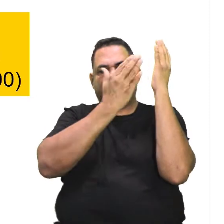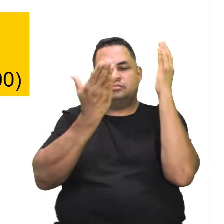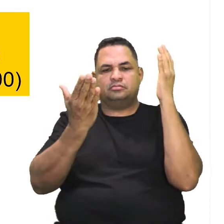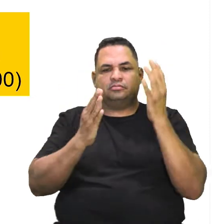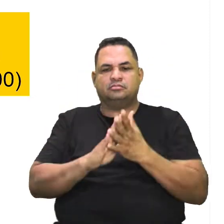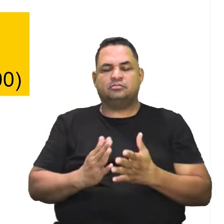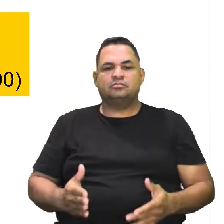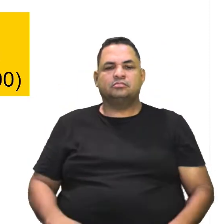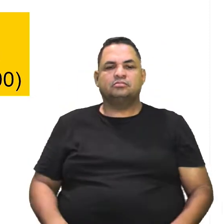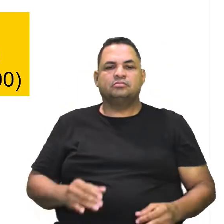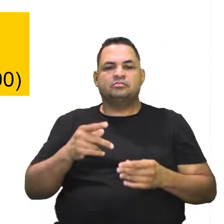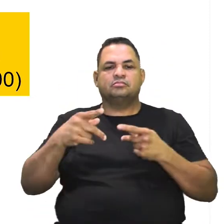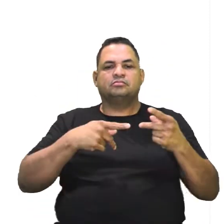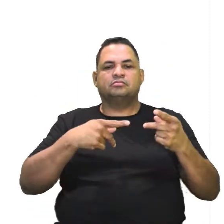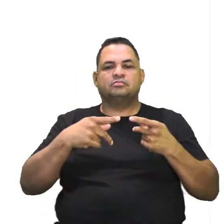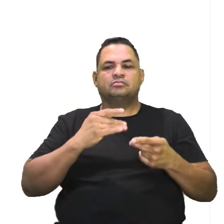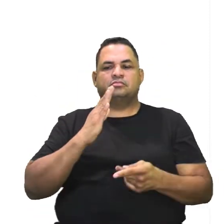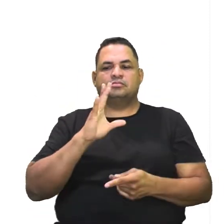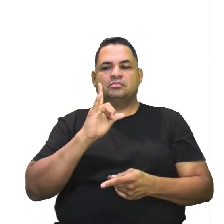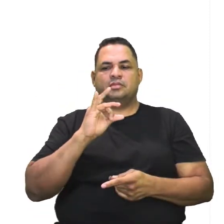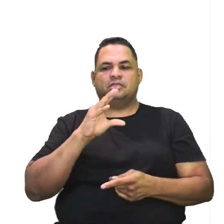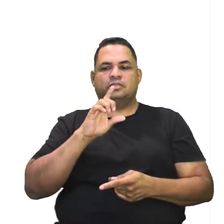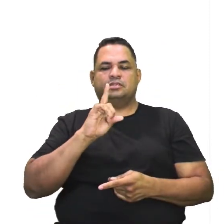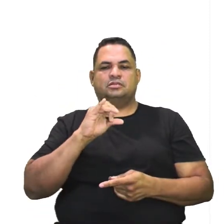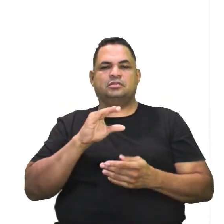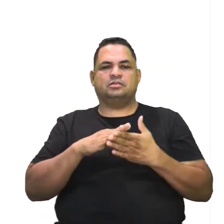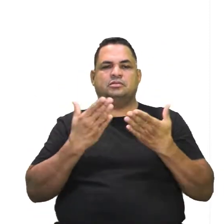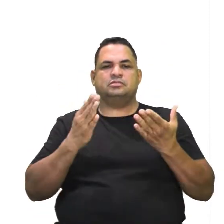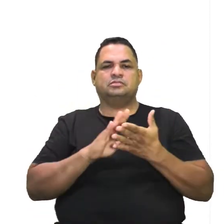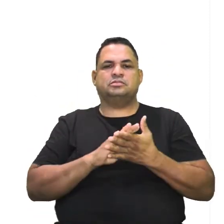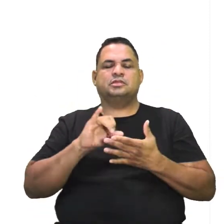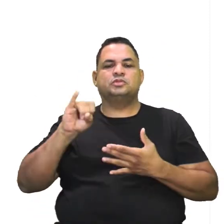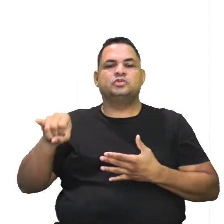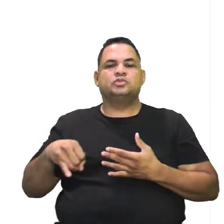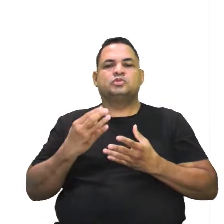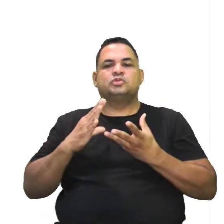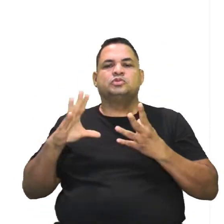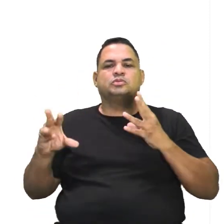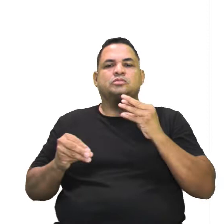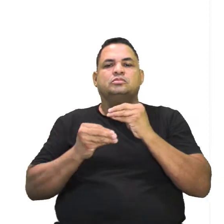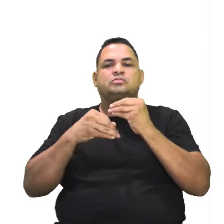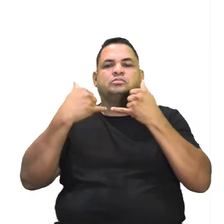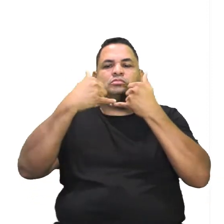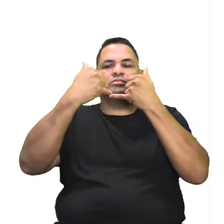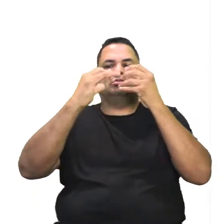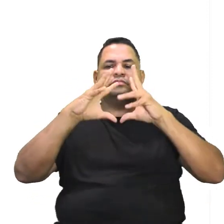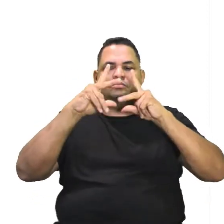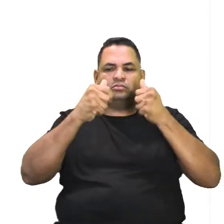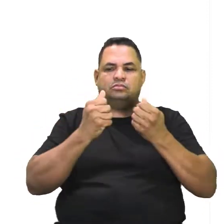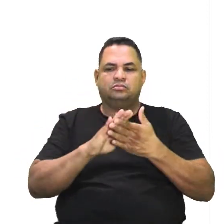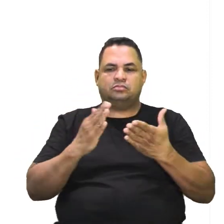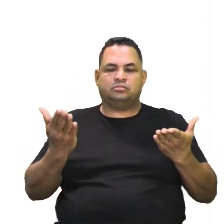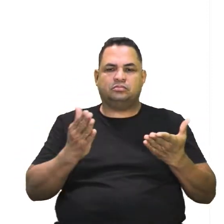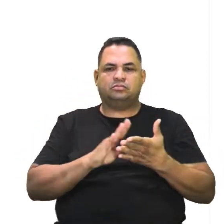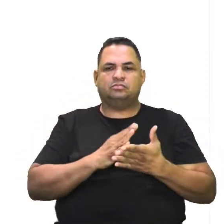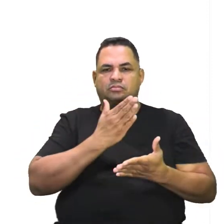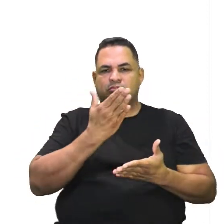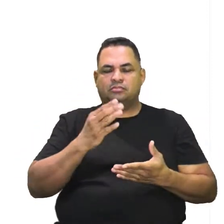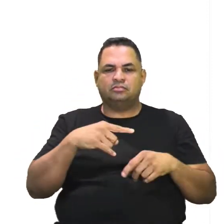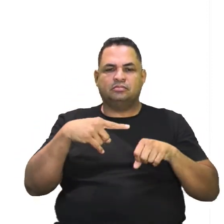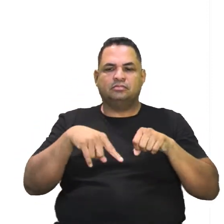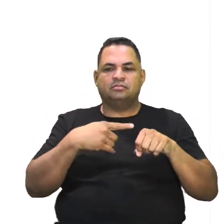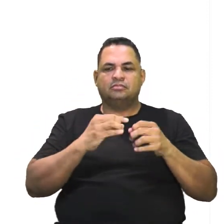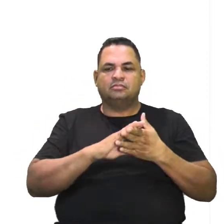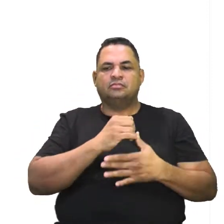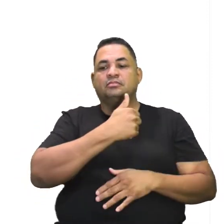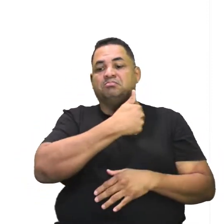no nosso plano cartesiano, né? Agora vamos para o juro composto? Vamos resolver tudo isso, essa parada louca aí? Os